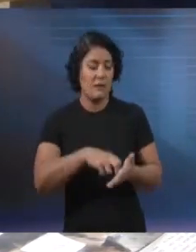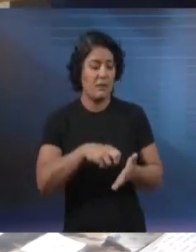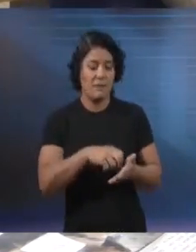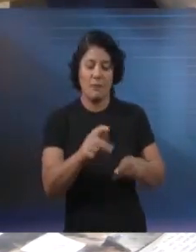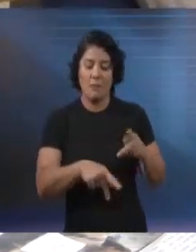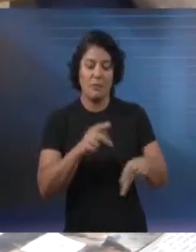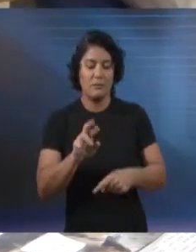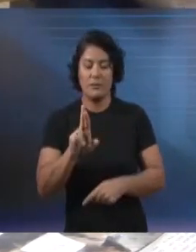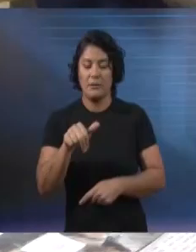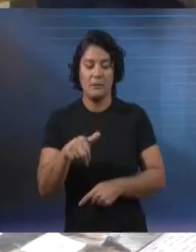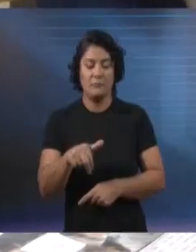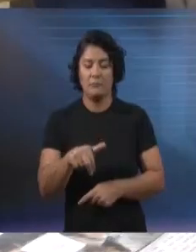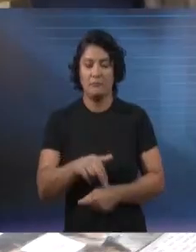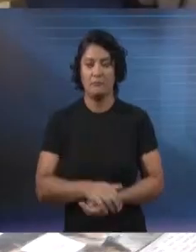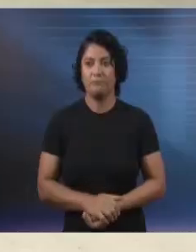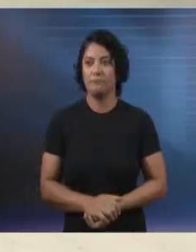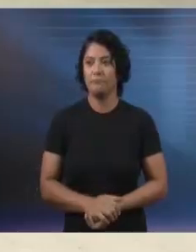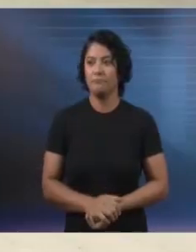Grande do Norte.